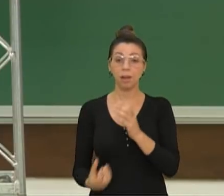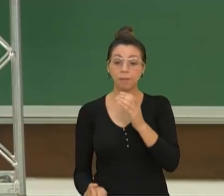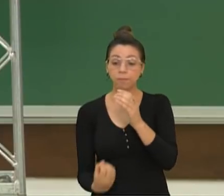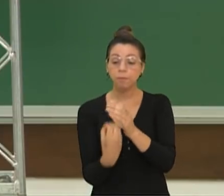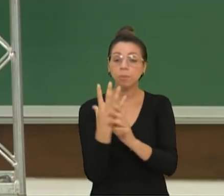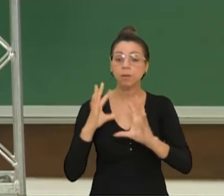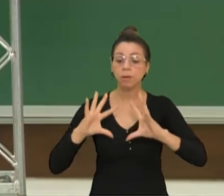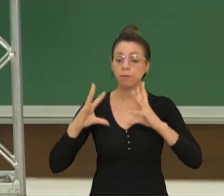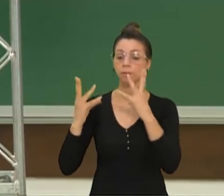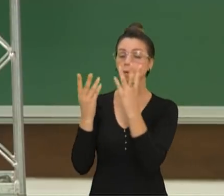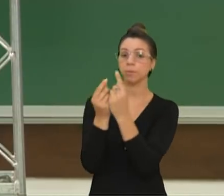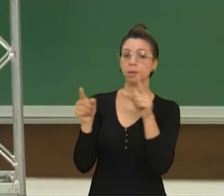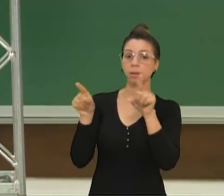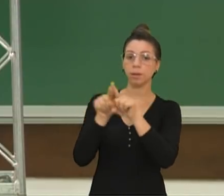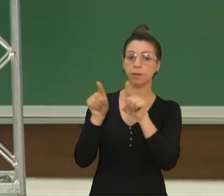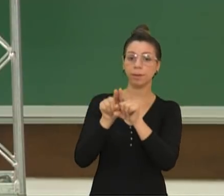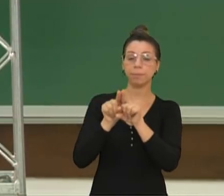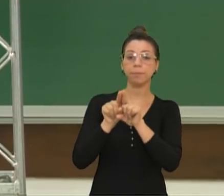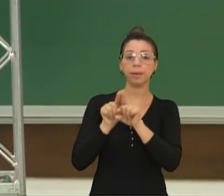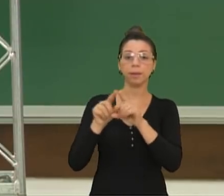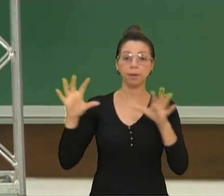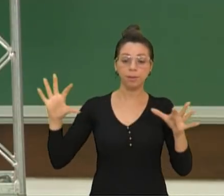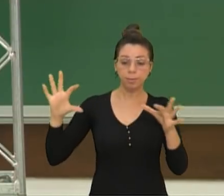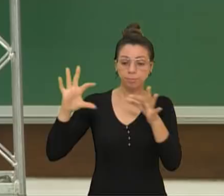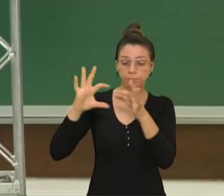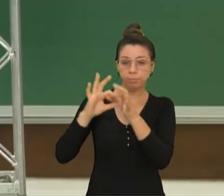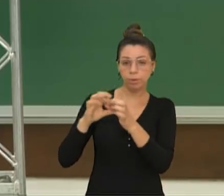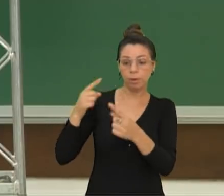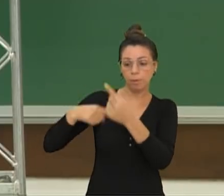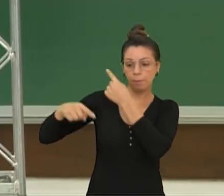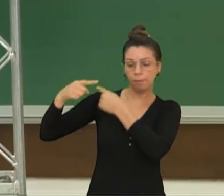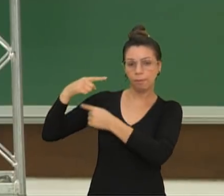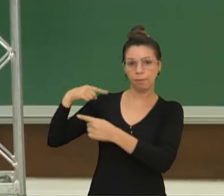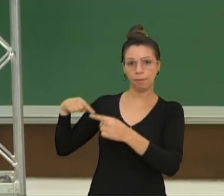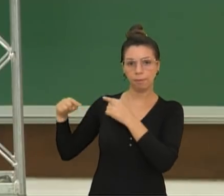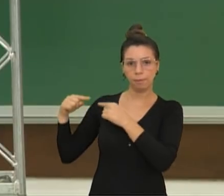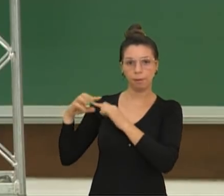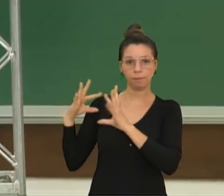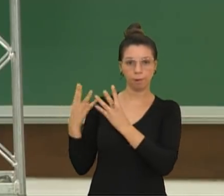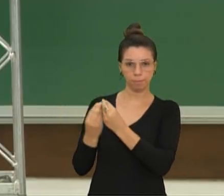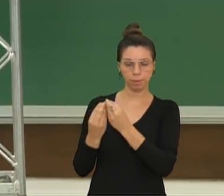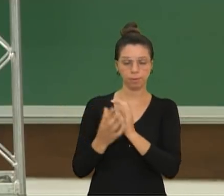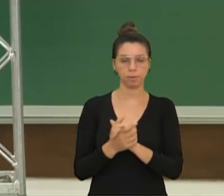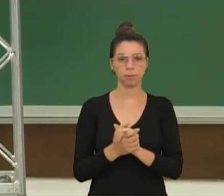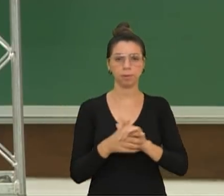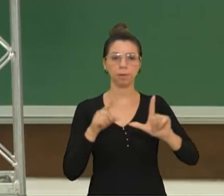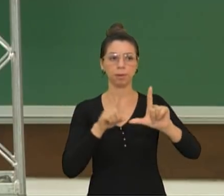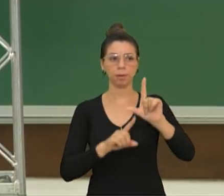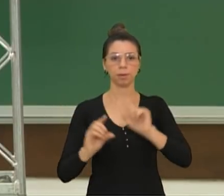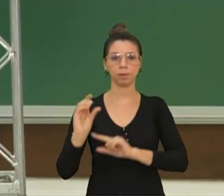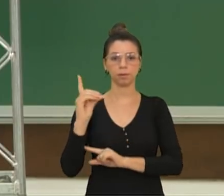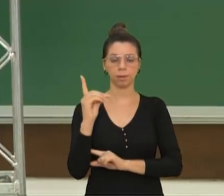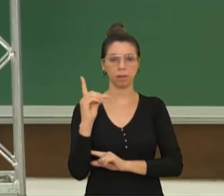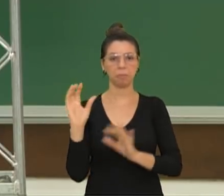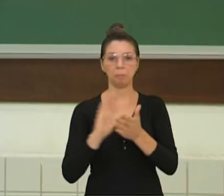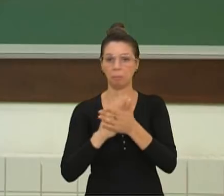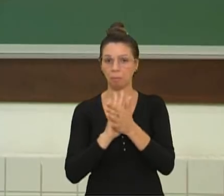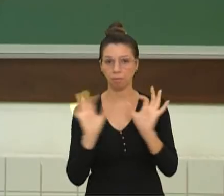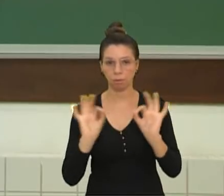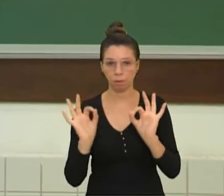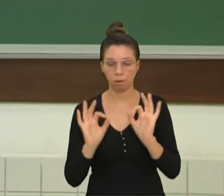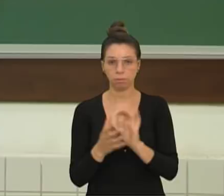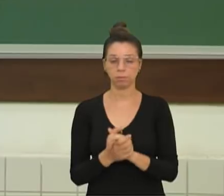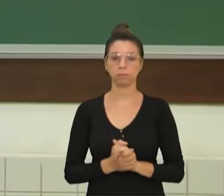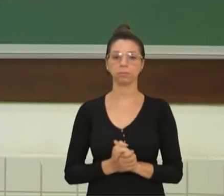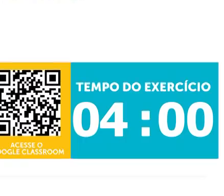família e sua ligação com o ancestral, ou letra D, nenhuma das alternativas. Vou deixar um tempo para vocês responder, em seguida voltamos